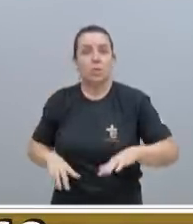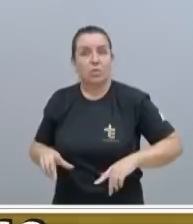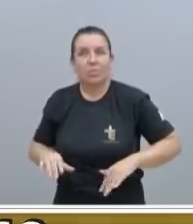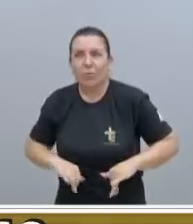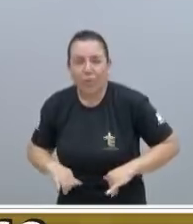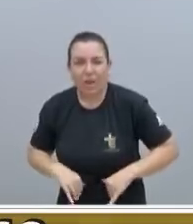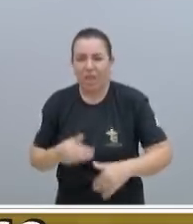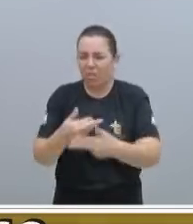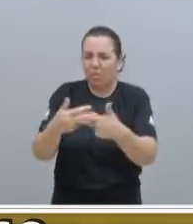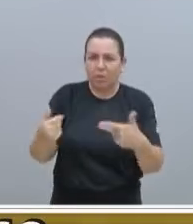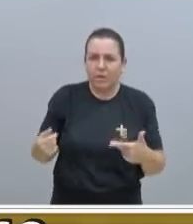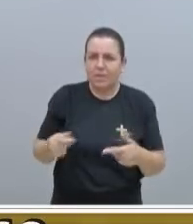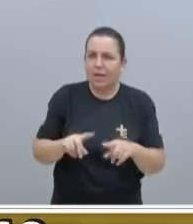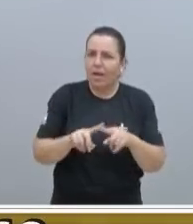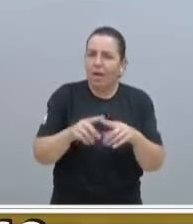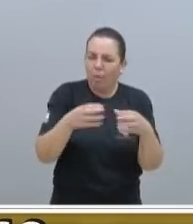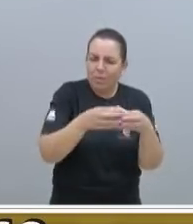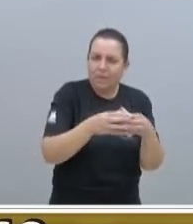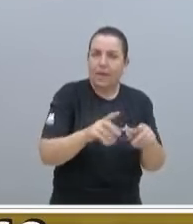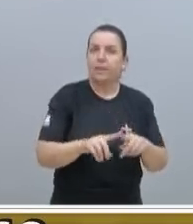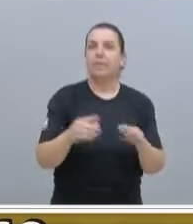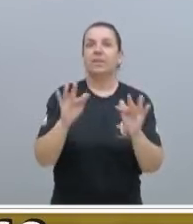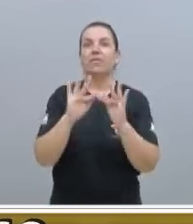mas na família